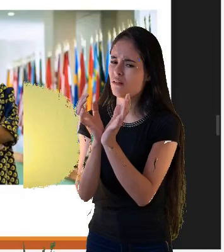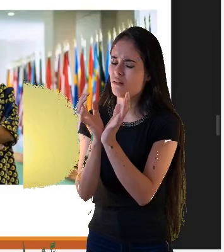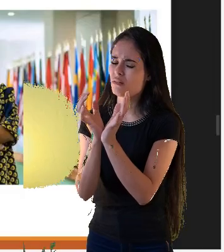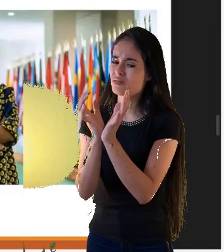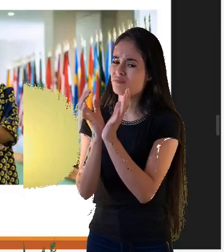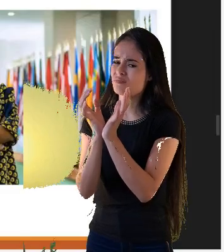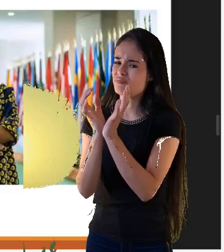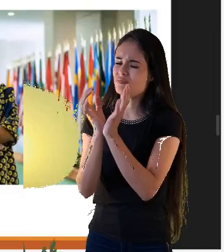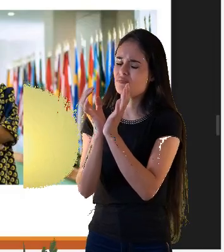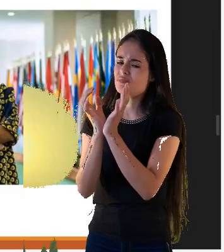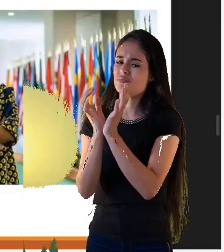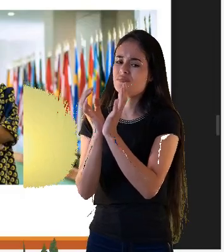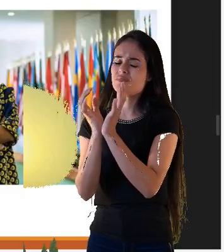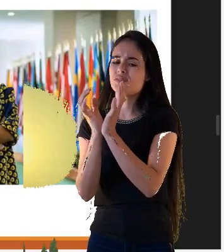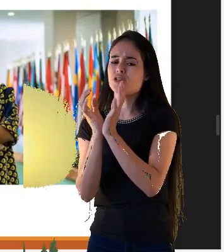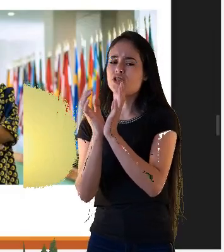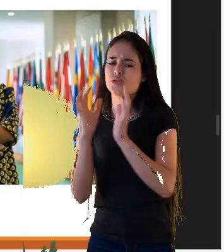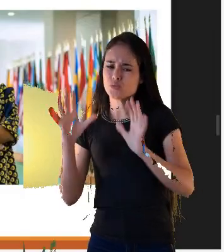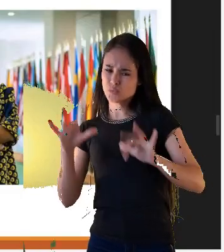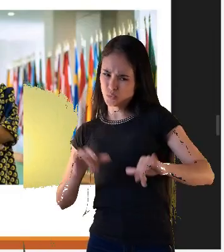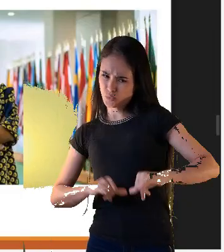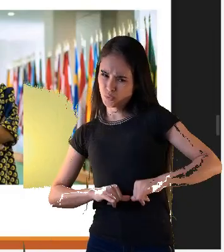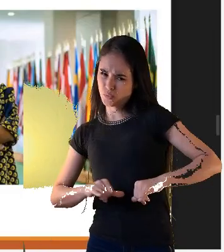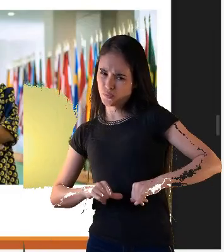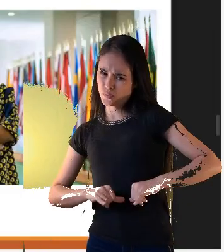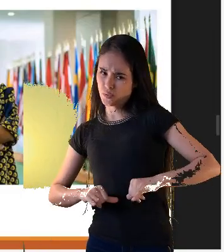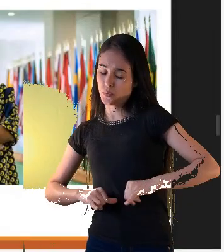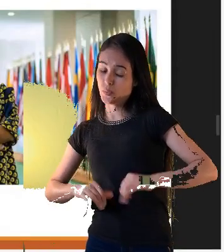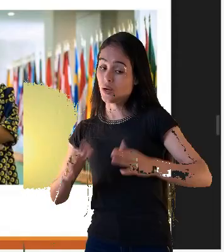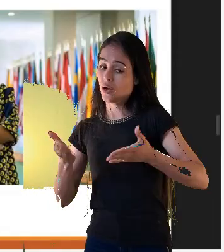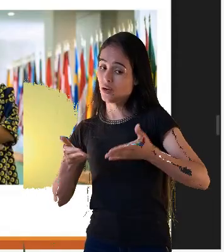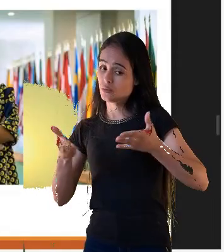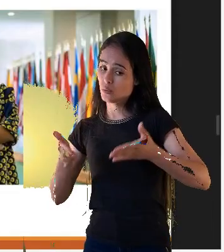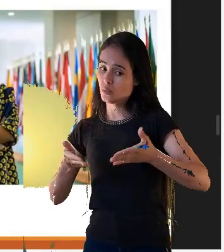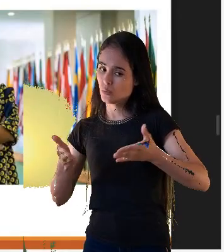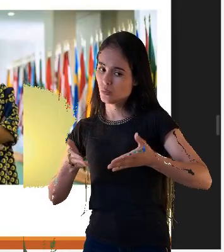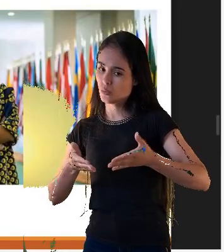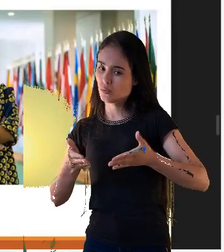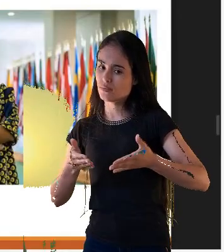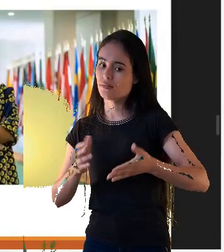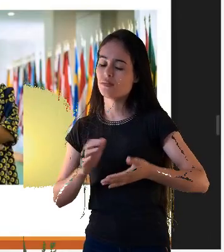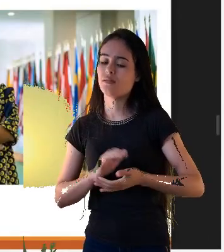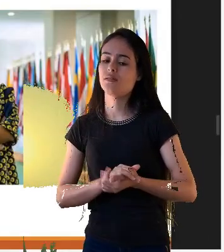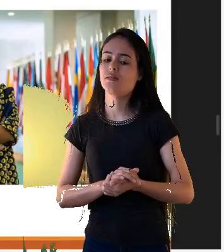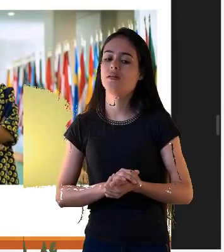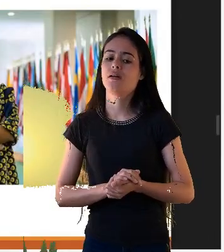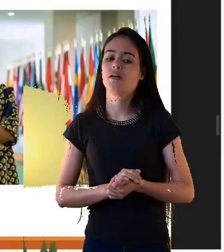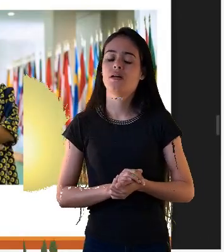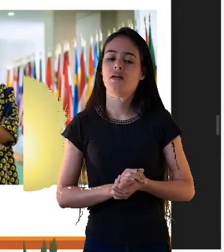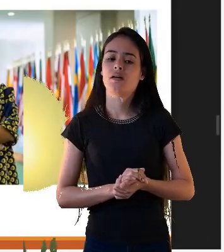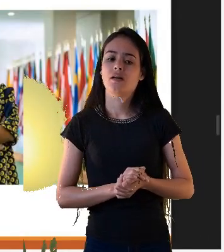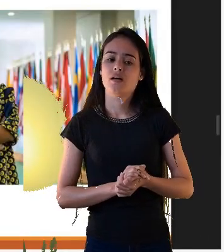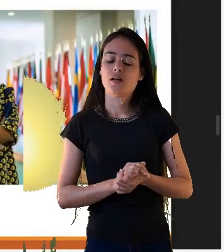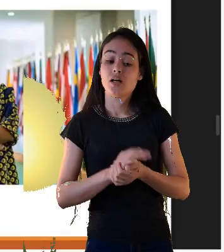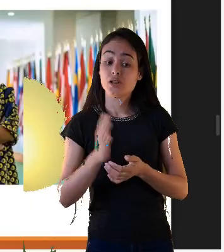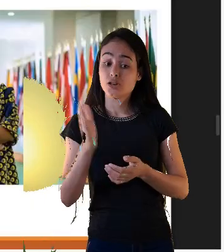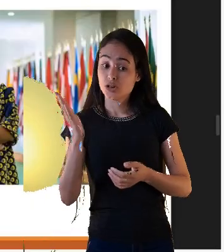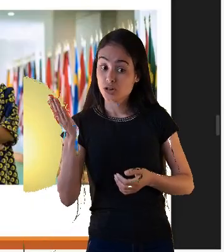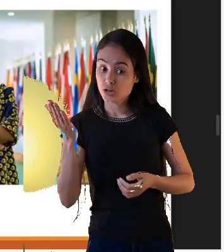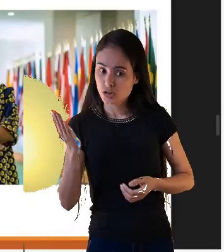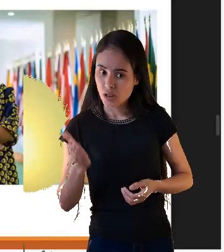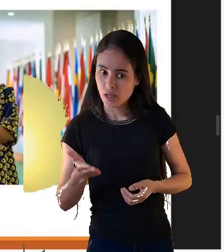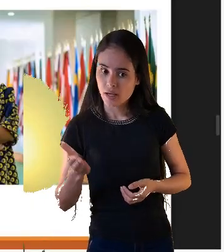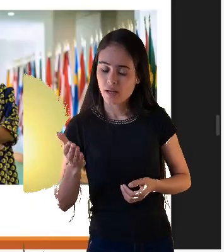ele voltou, né, com essa configuração de ministério e tal. E aí a Aniele,